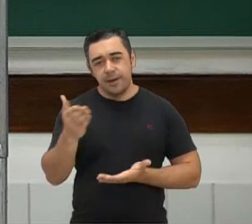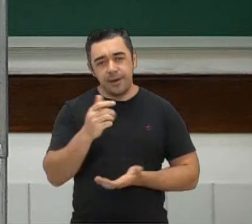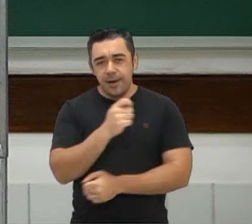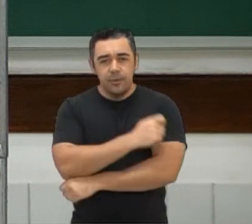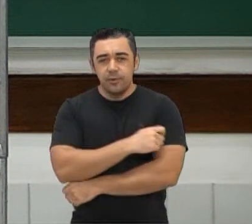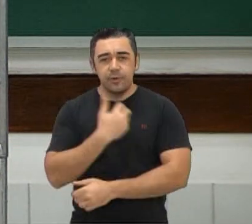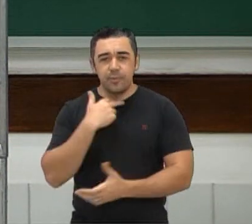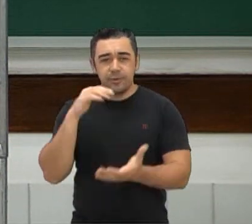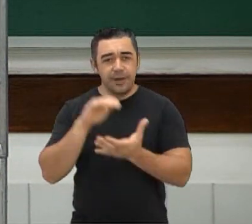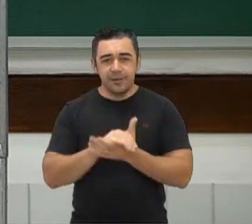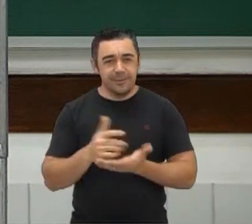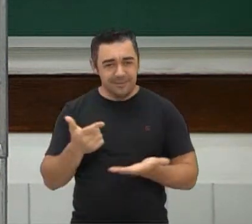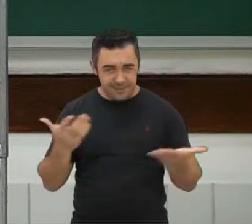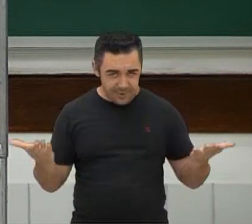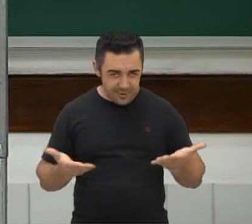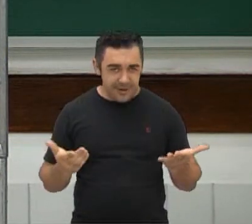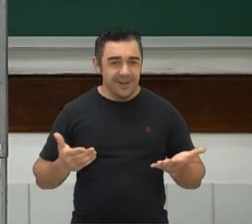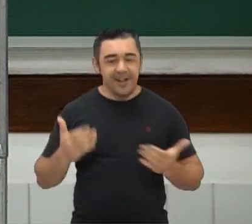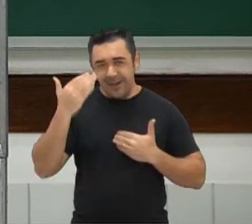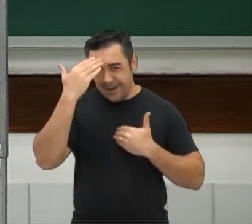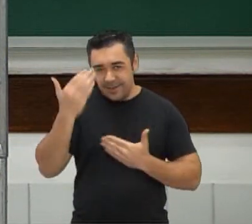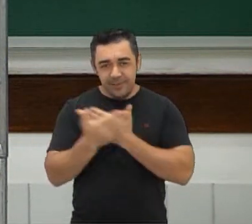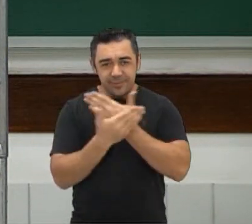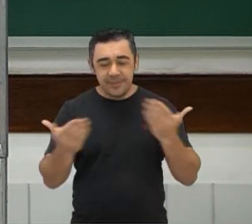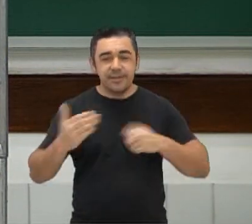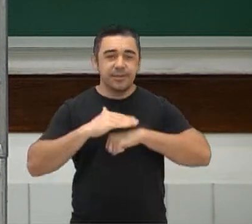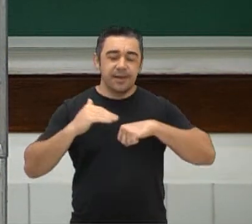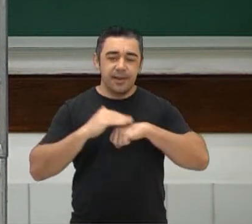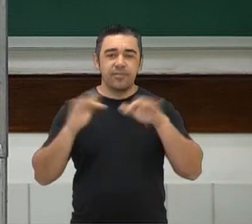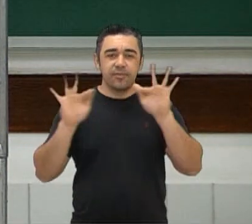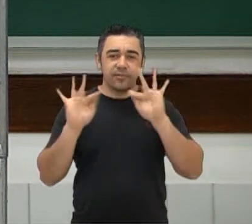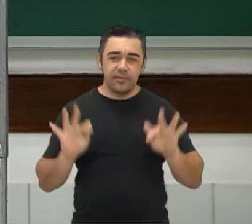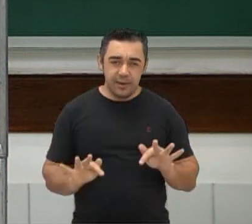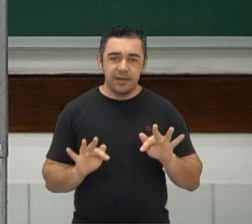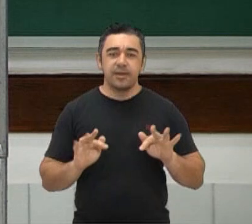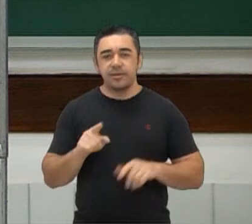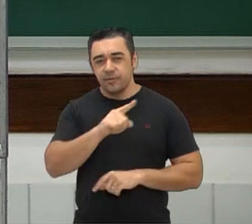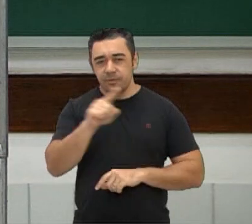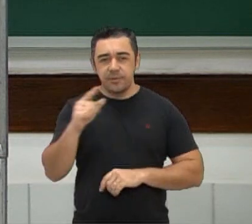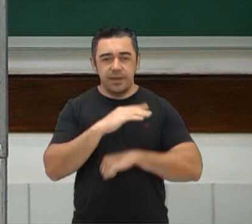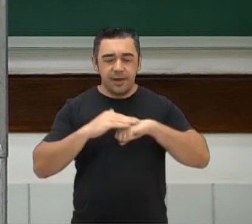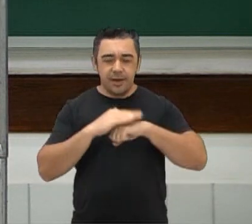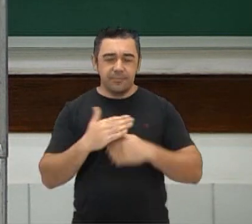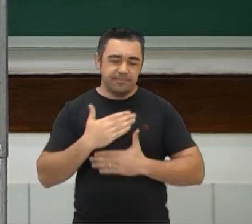casar com ninguém ultimamente, tudo bem? Mas agradeço todo o carinho, fico muito feliz com o carinho que vocês